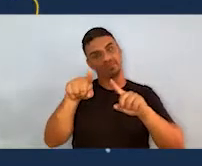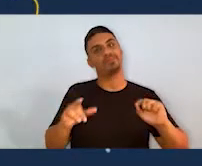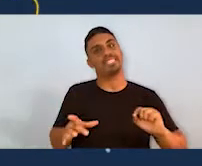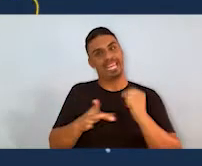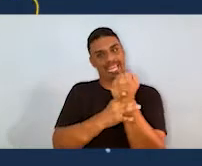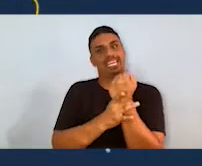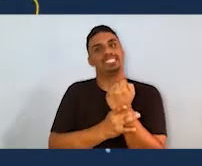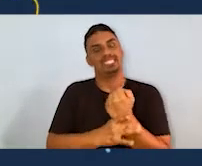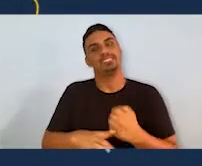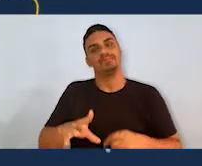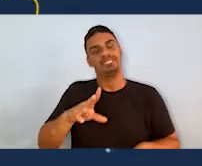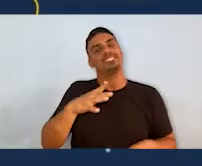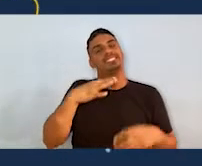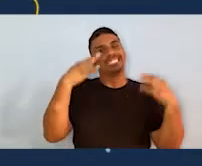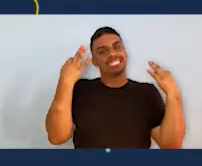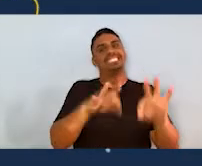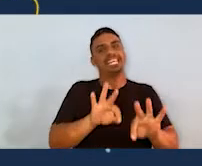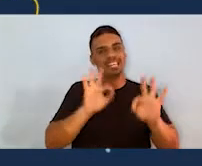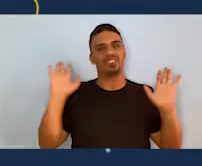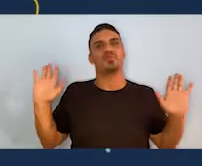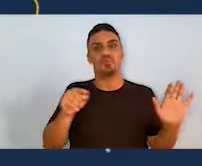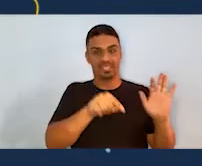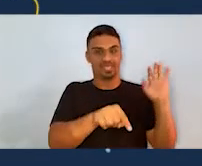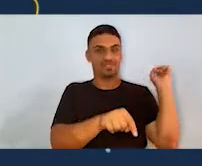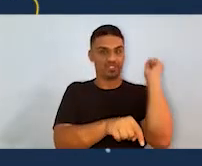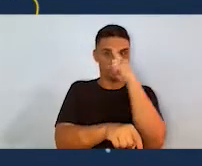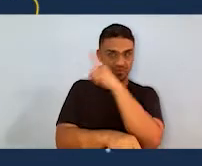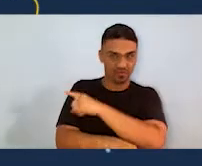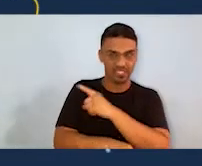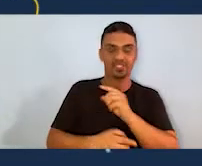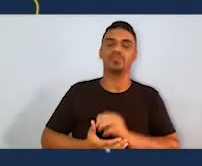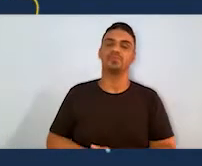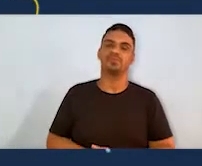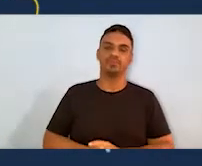garanta a usar a mesa digitalizadora, senão você volta para o mouse.